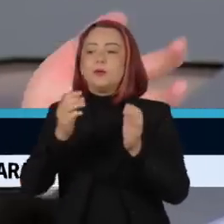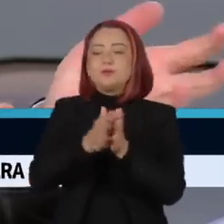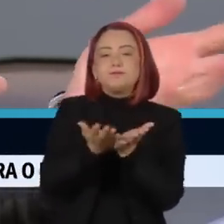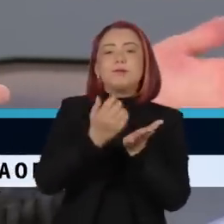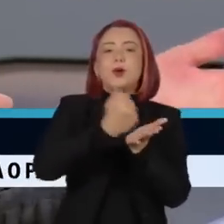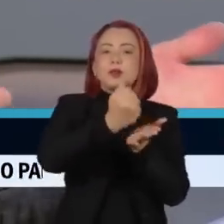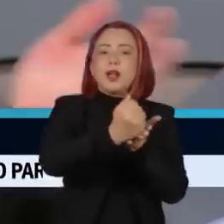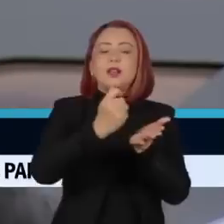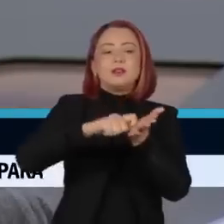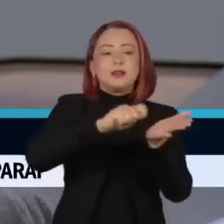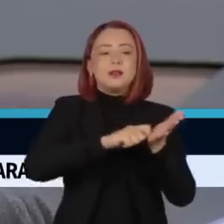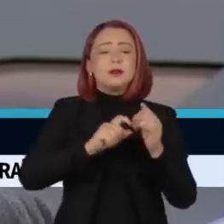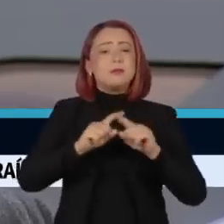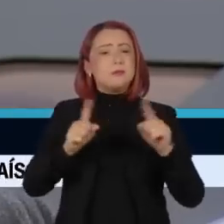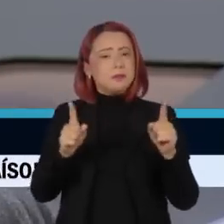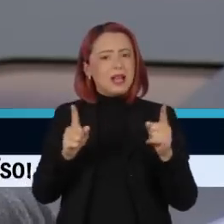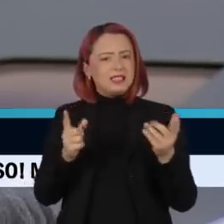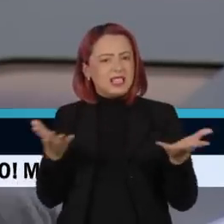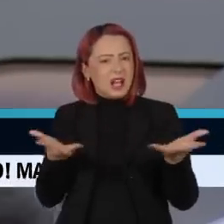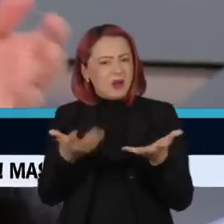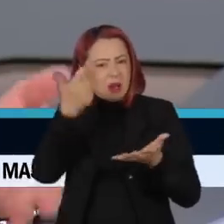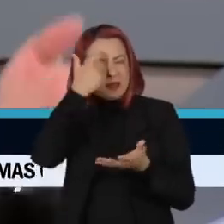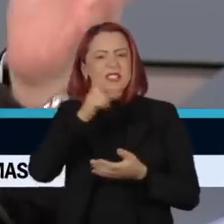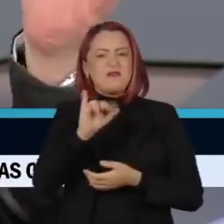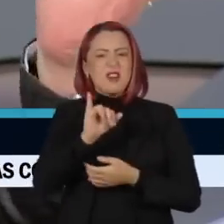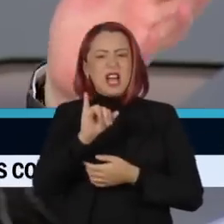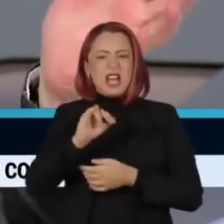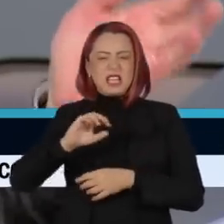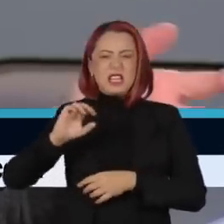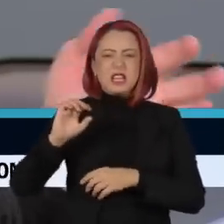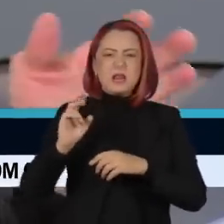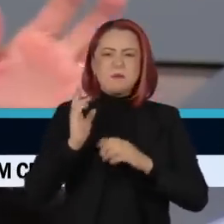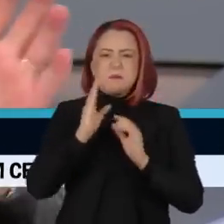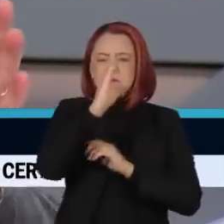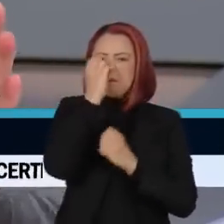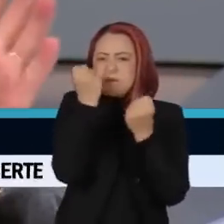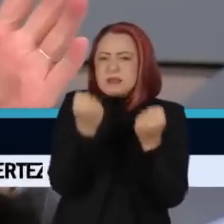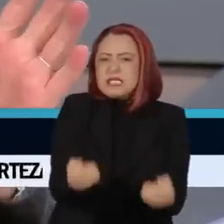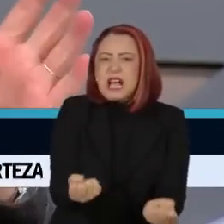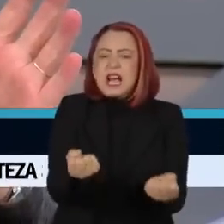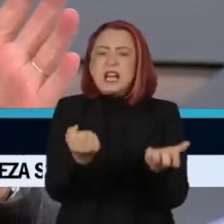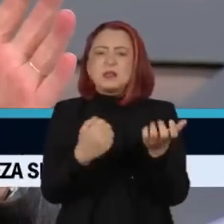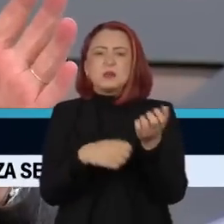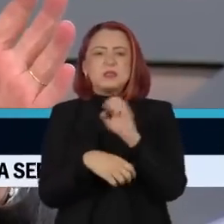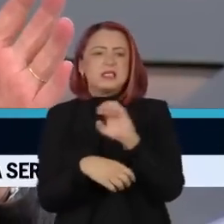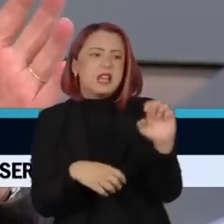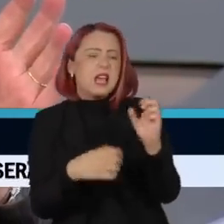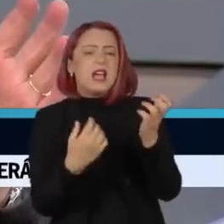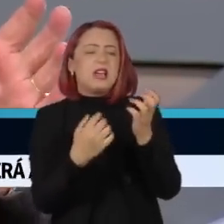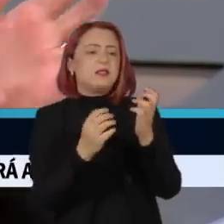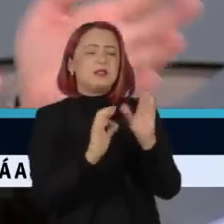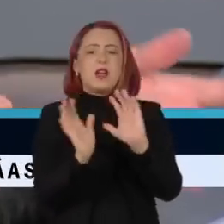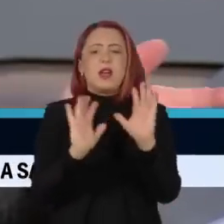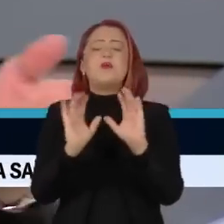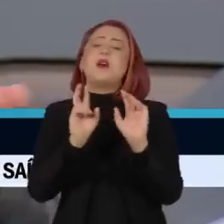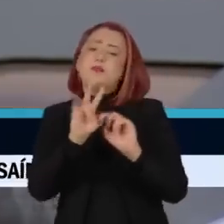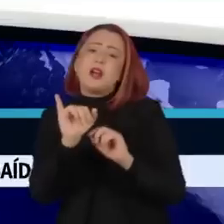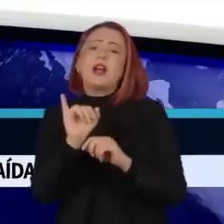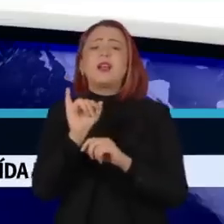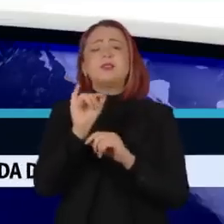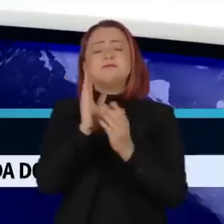esquerda. Por que a gente acha que vai ter um governo de esquerda agora? Vamos ter um governo de centro, pouquinho à direita, que